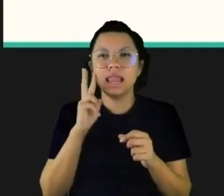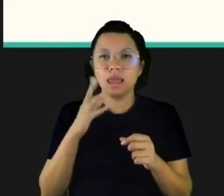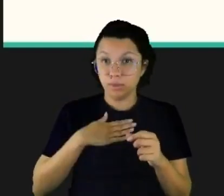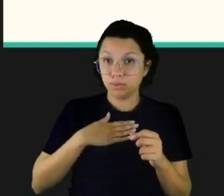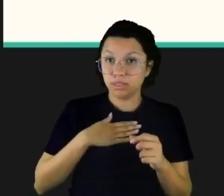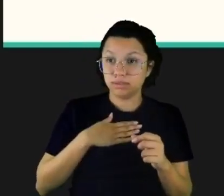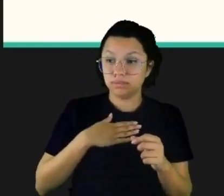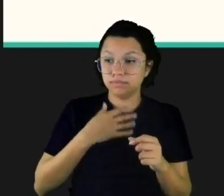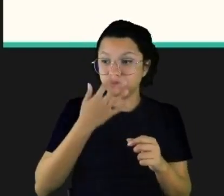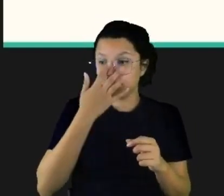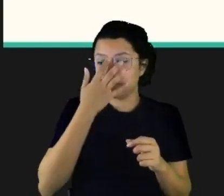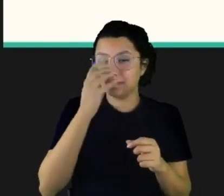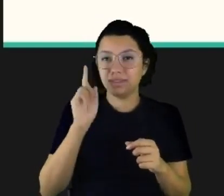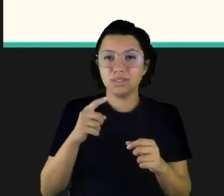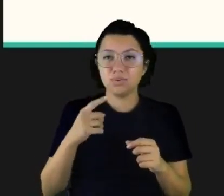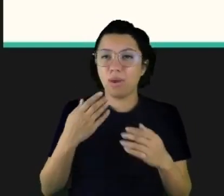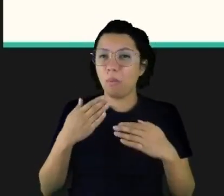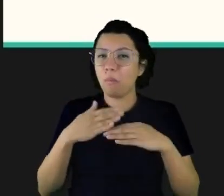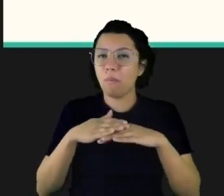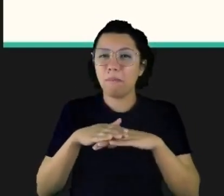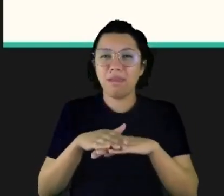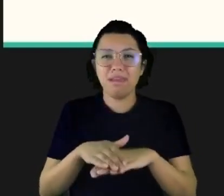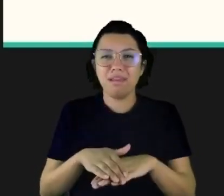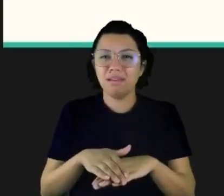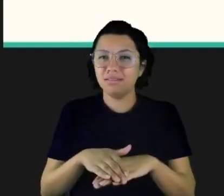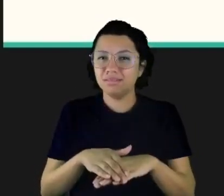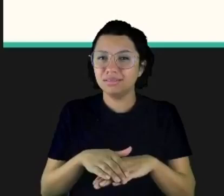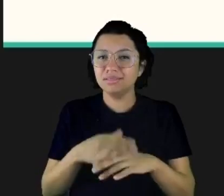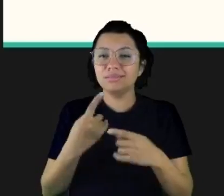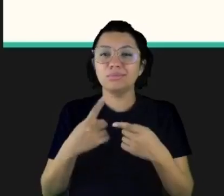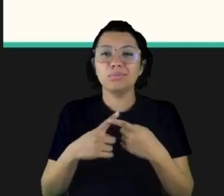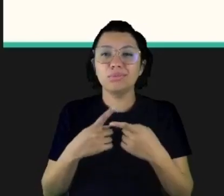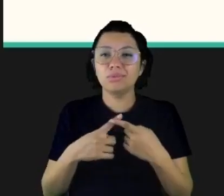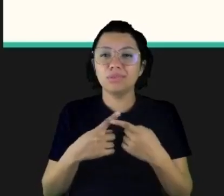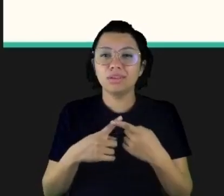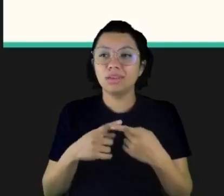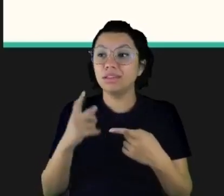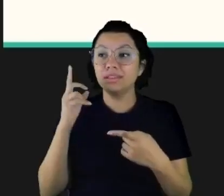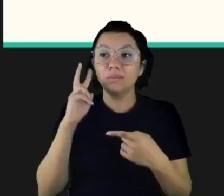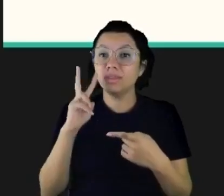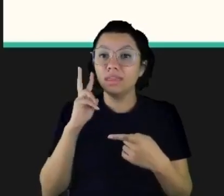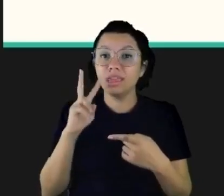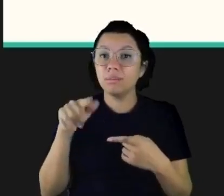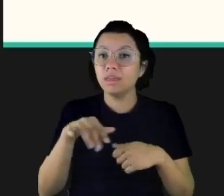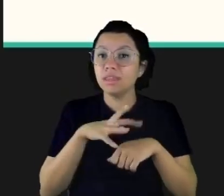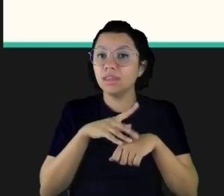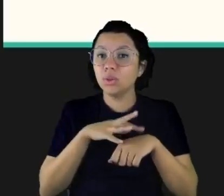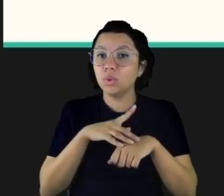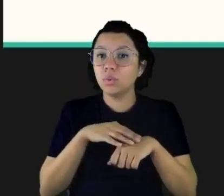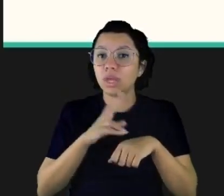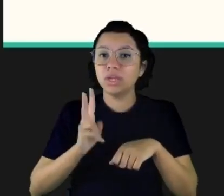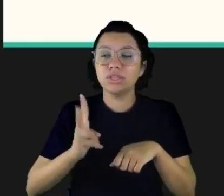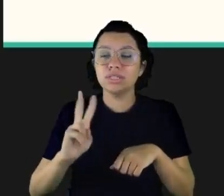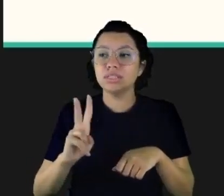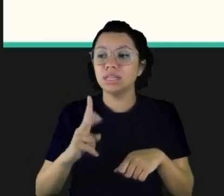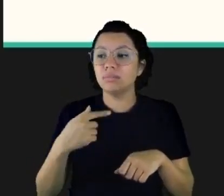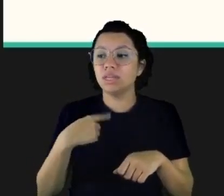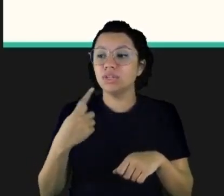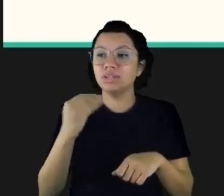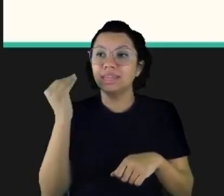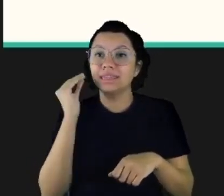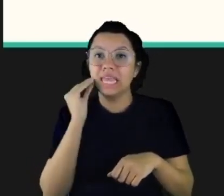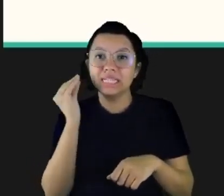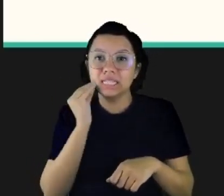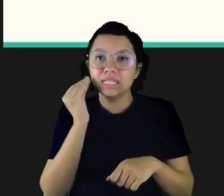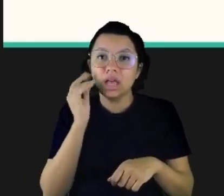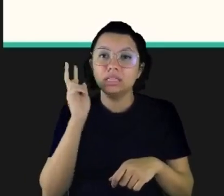é humilhante, porque ele não lembra, ele está doente. Toda vez que nós ficamos testando a memória